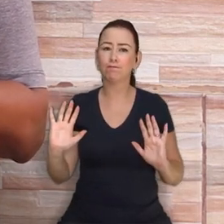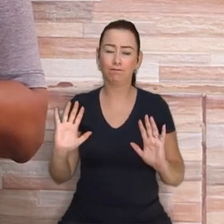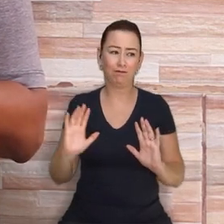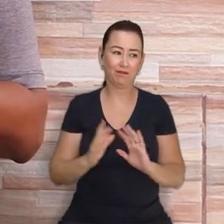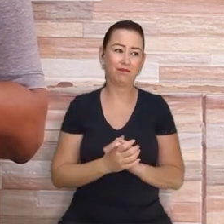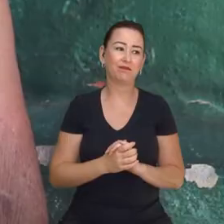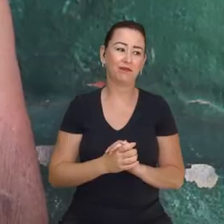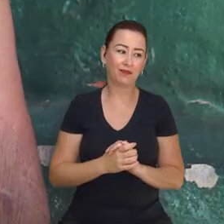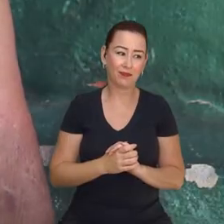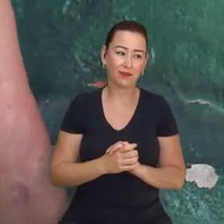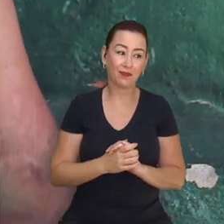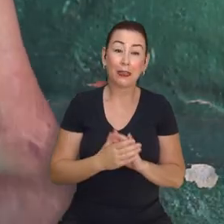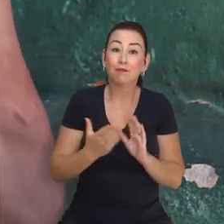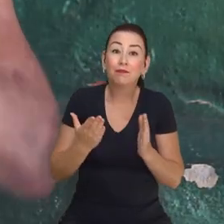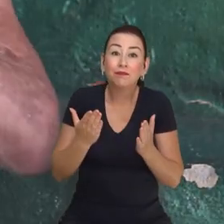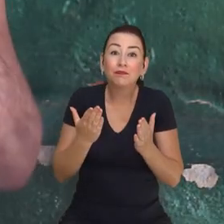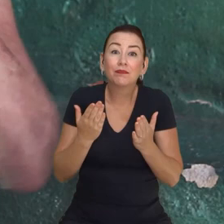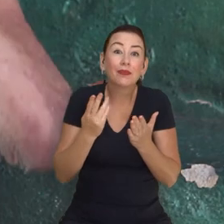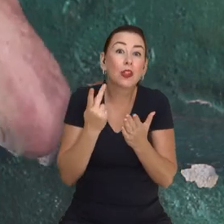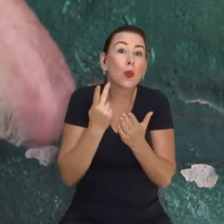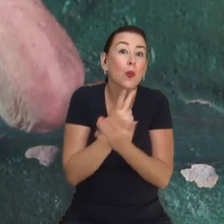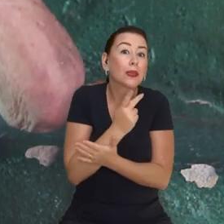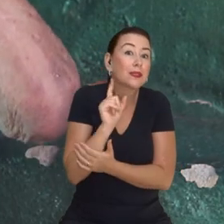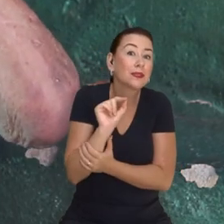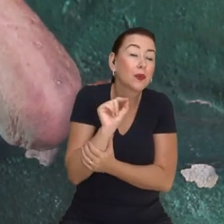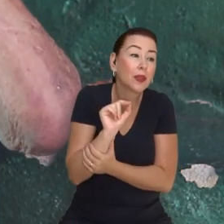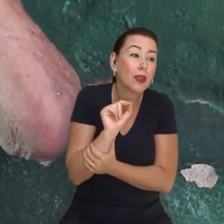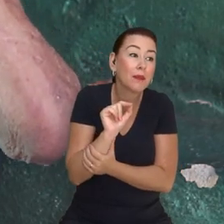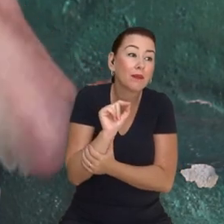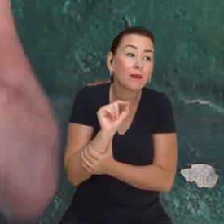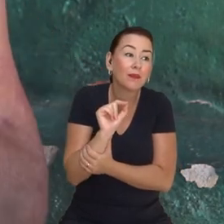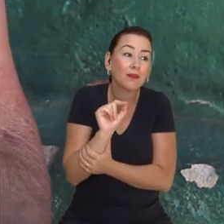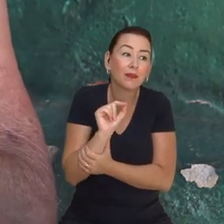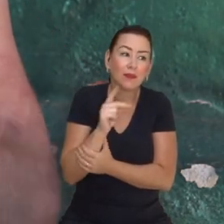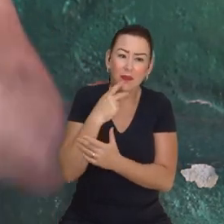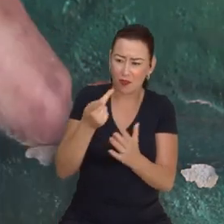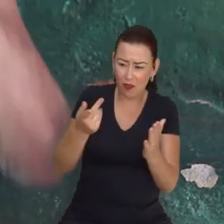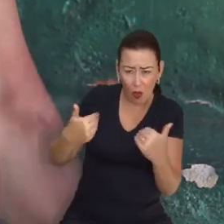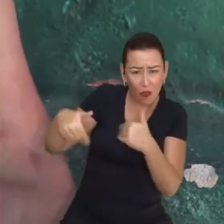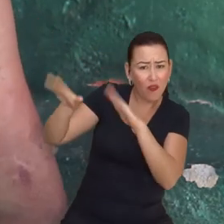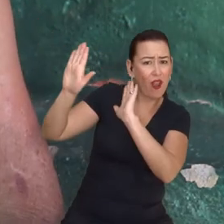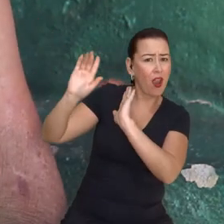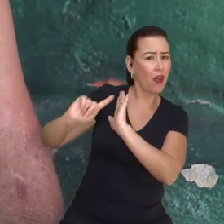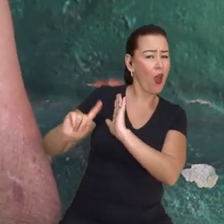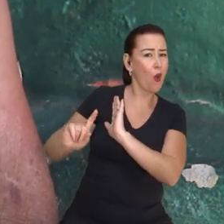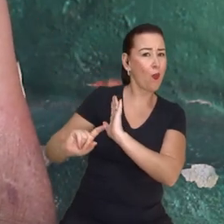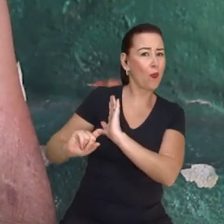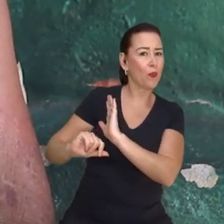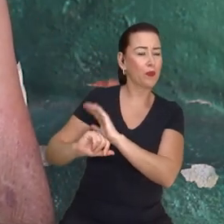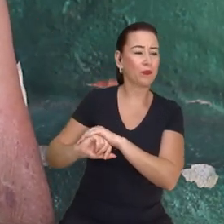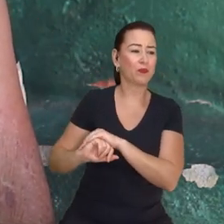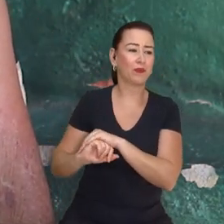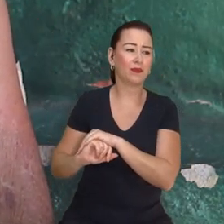no ar. Romão, quem é o pai do bicho? Sambia desse bicho. Romão, eu vi o ladrão.